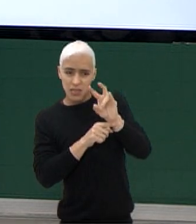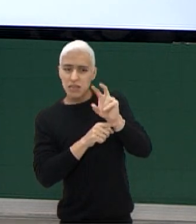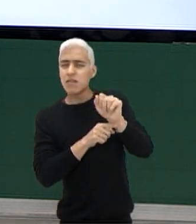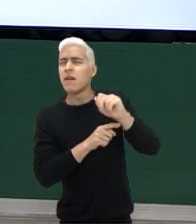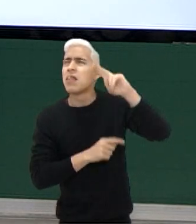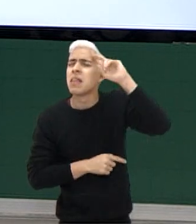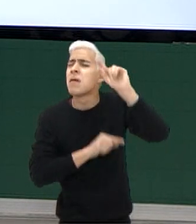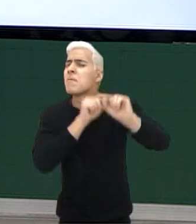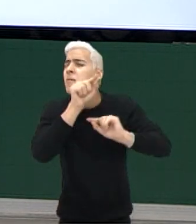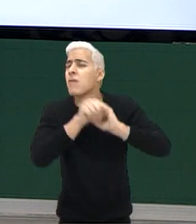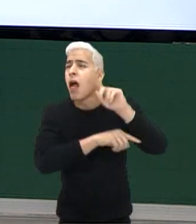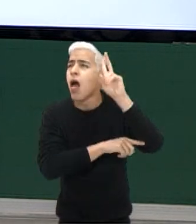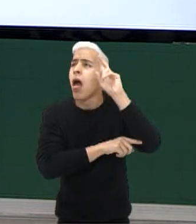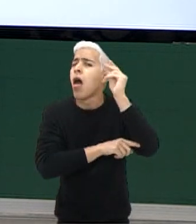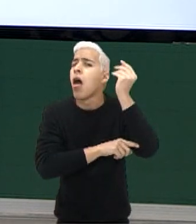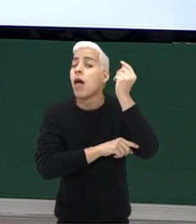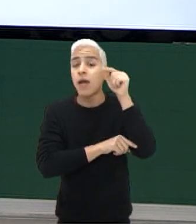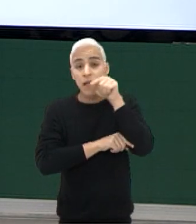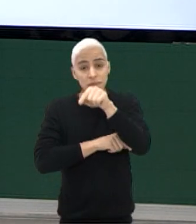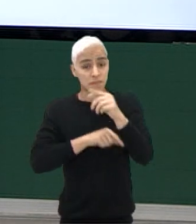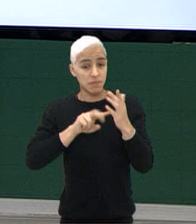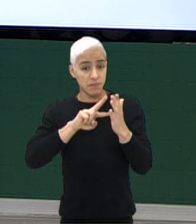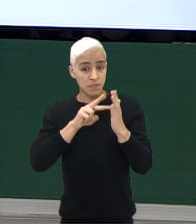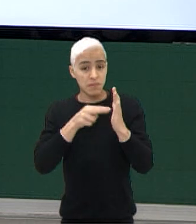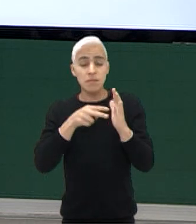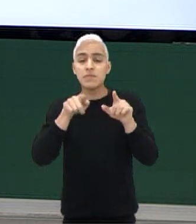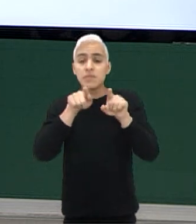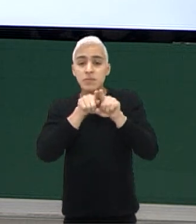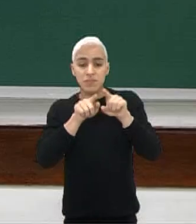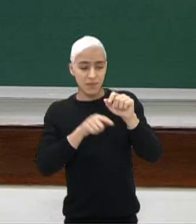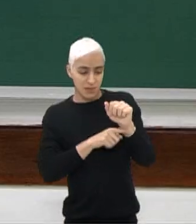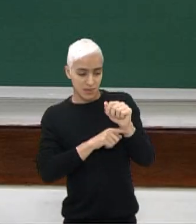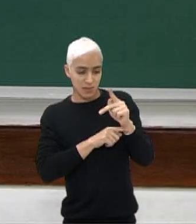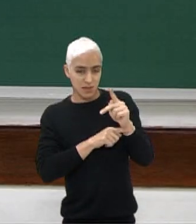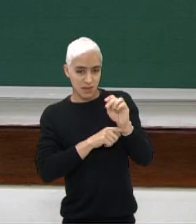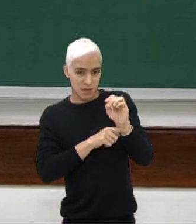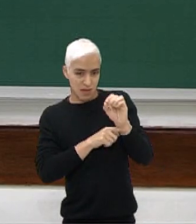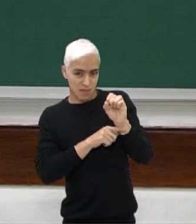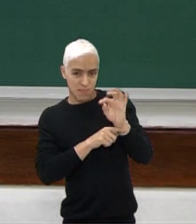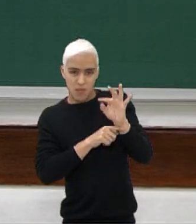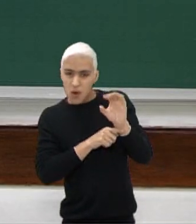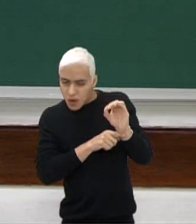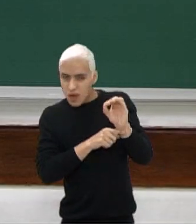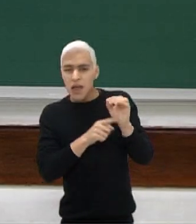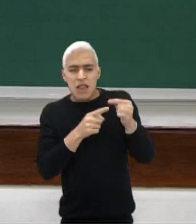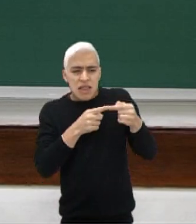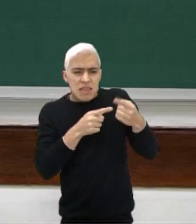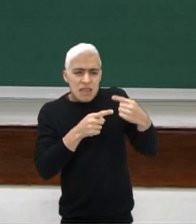Lembra sim, ó. É aquela que funciona como aposto. Vocês já viram aposto em anos